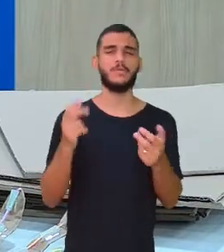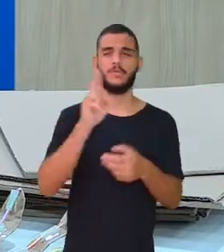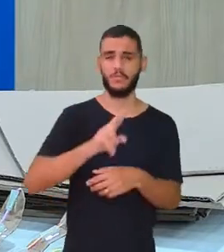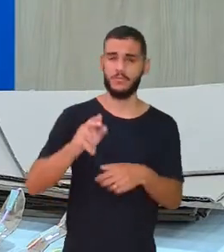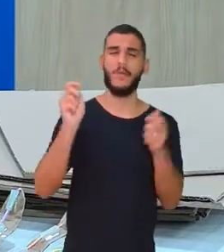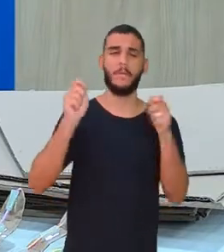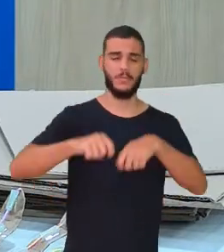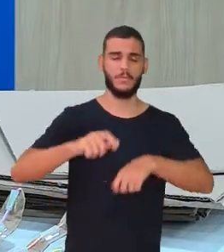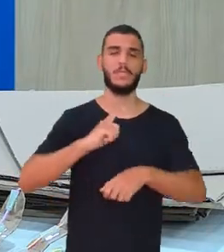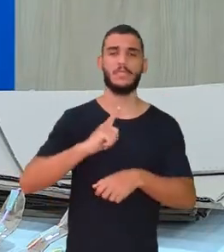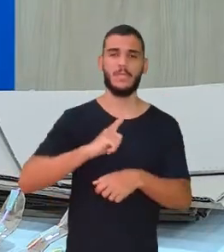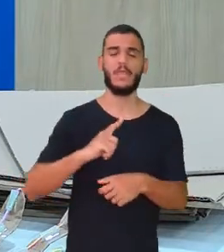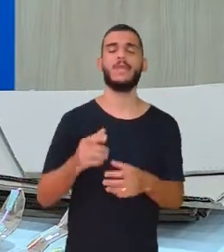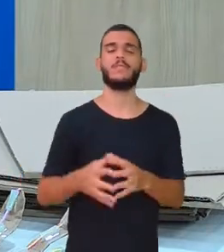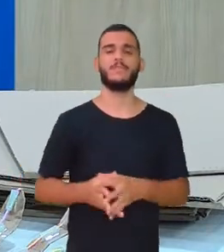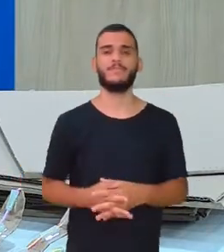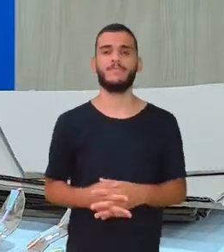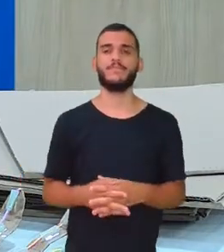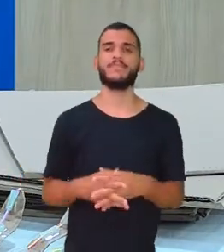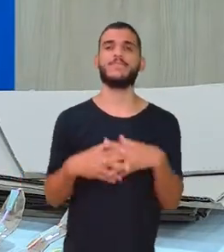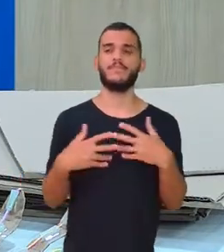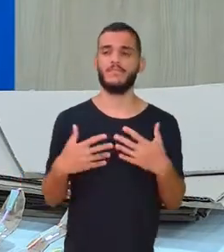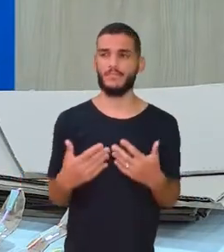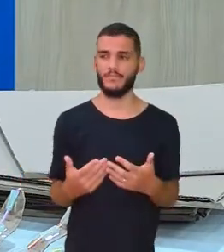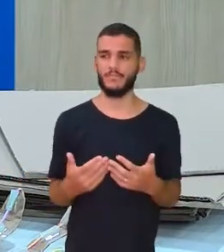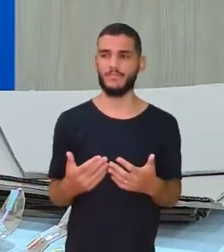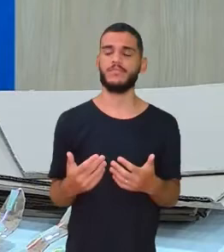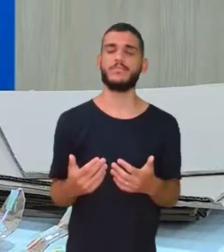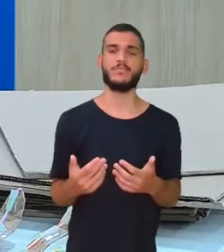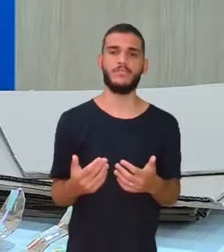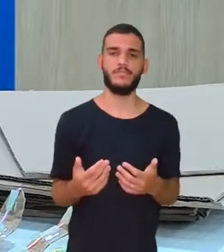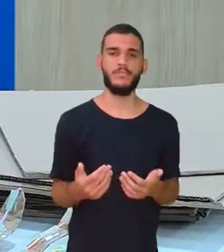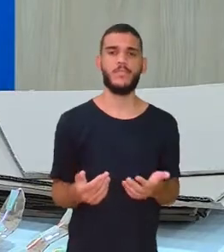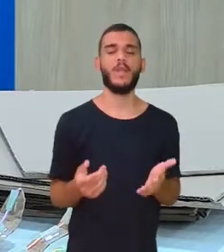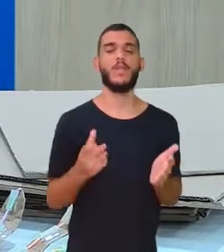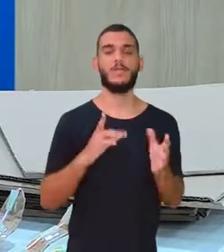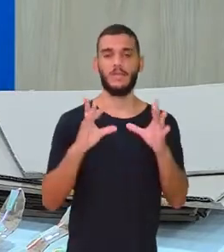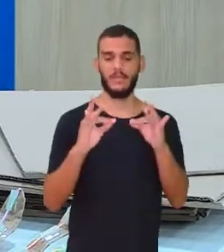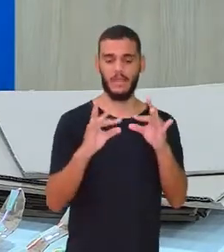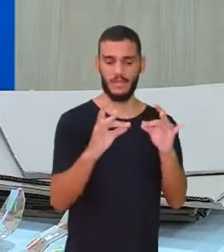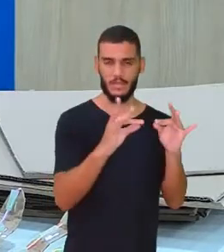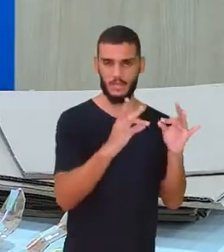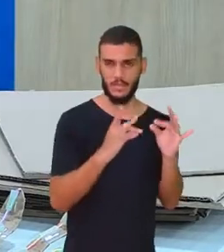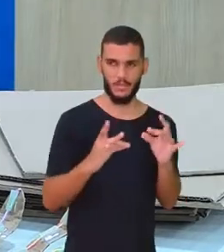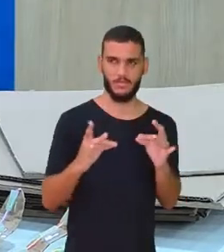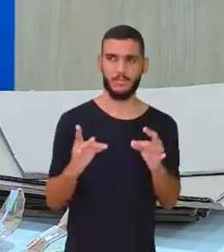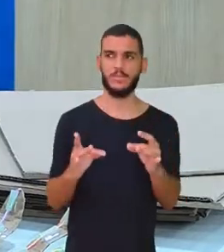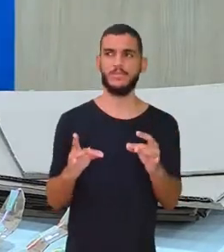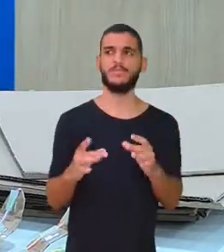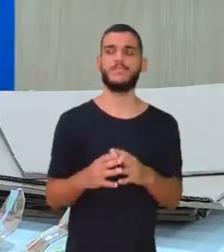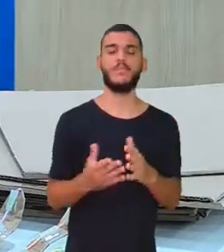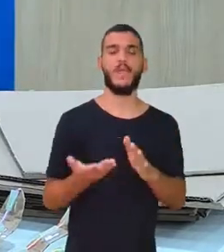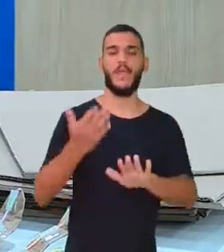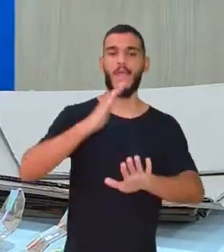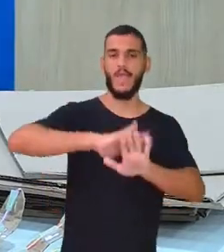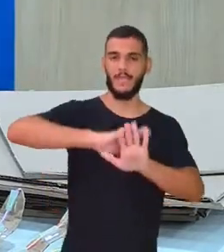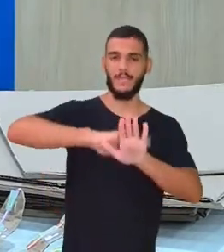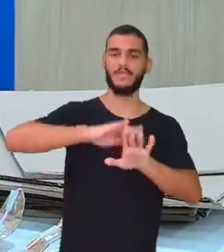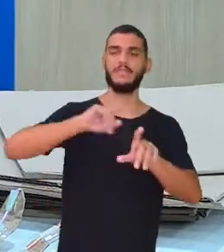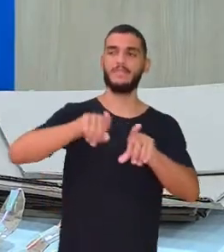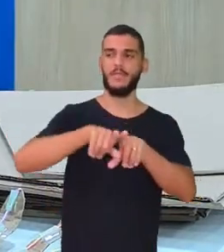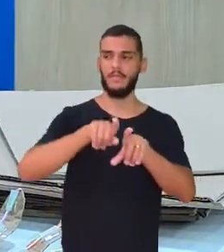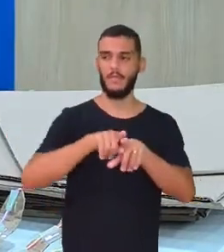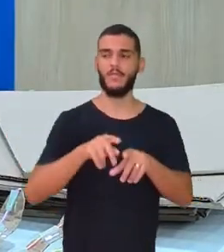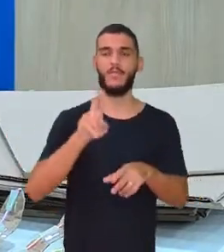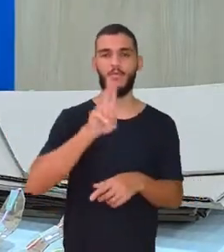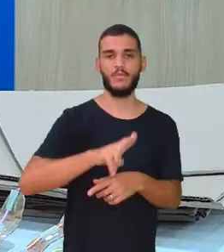aqui, pode ser barbante, e na medida que você vai colar, né, a linha aqui atrás, ó. Então, eu